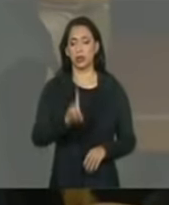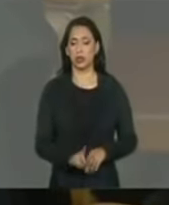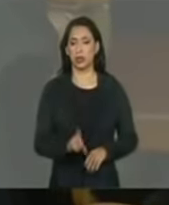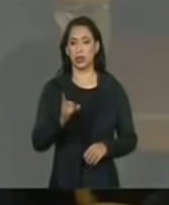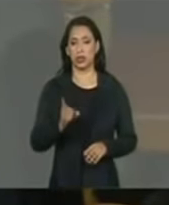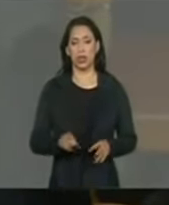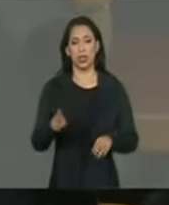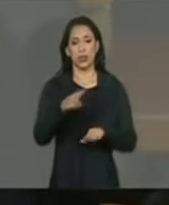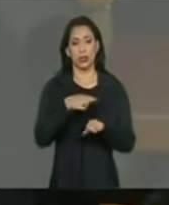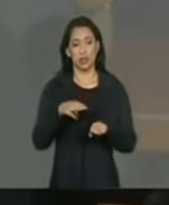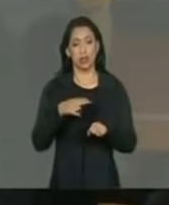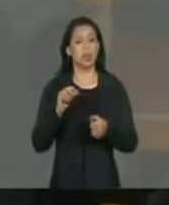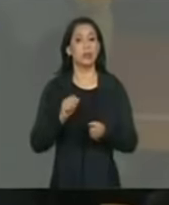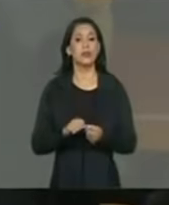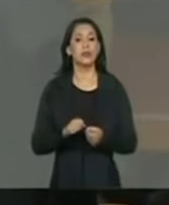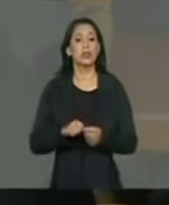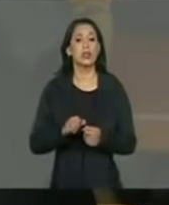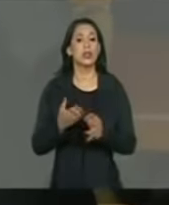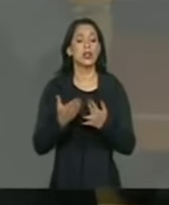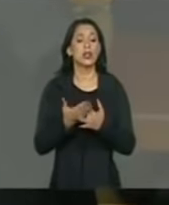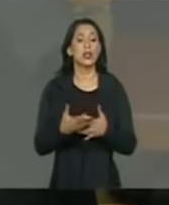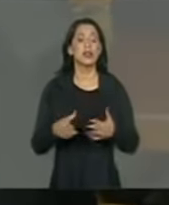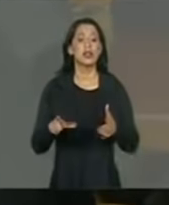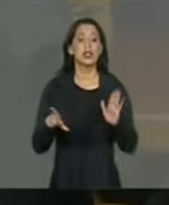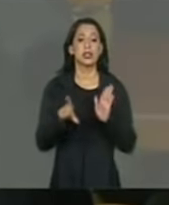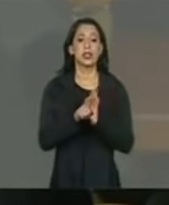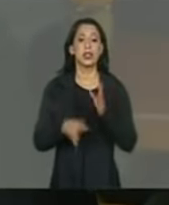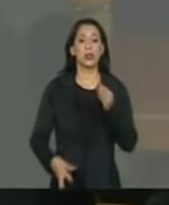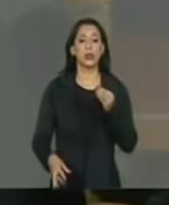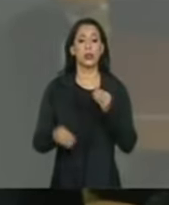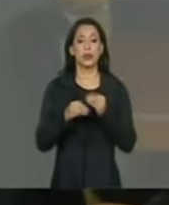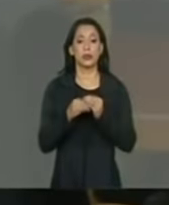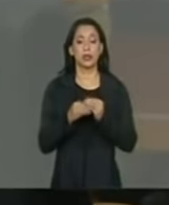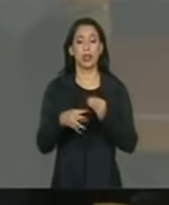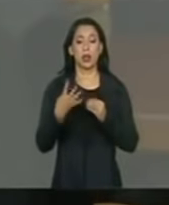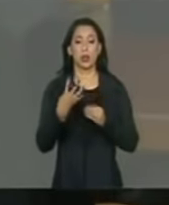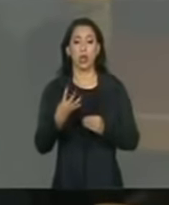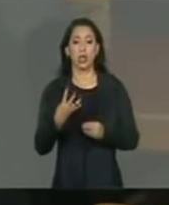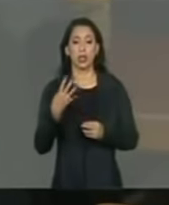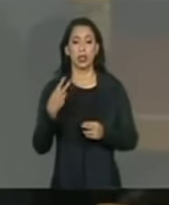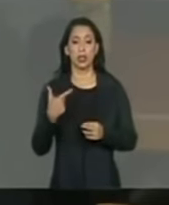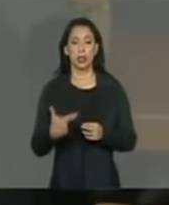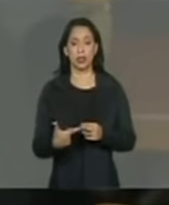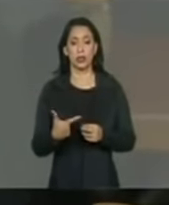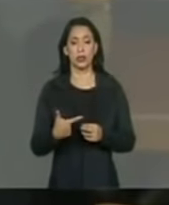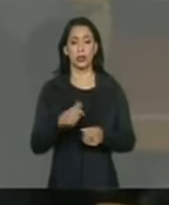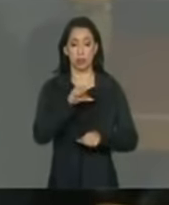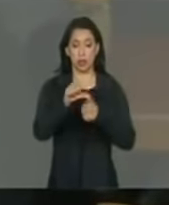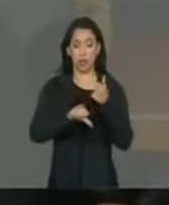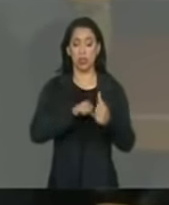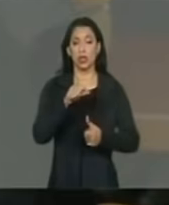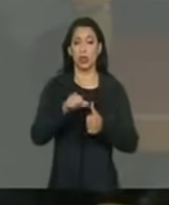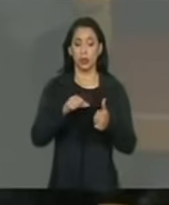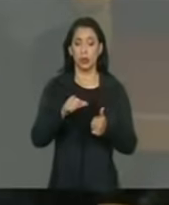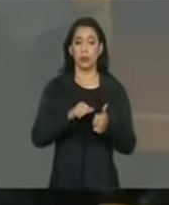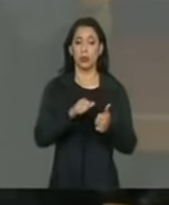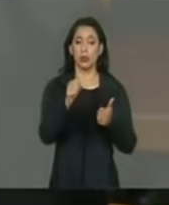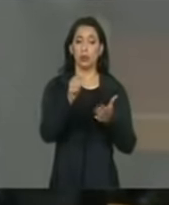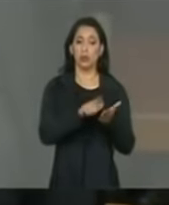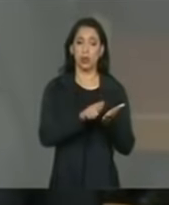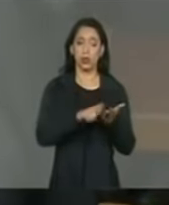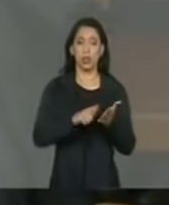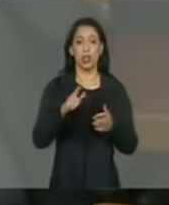eu fizer através da lei complementar 42 que alterou a redação da lei complementar 5 de